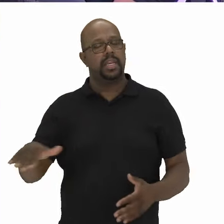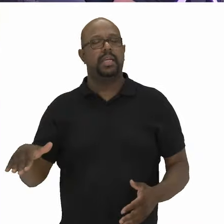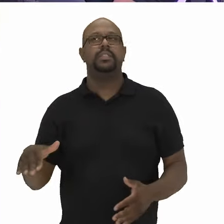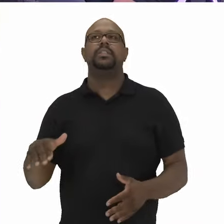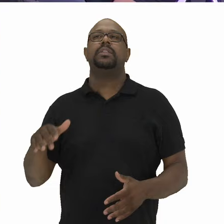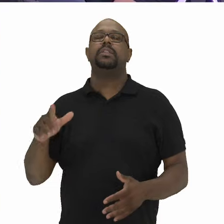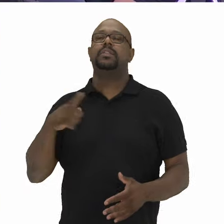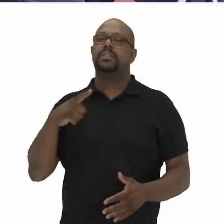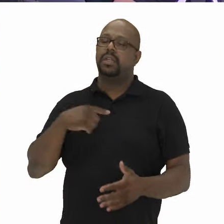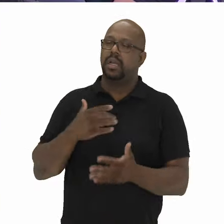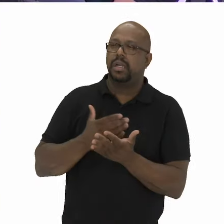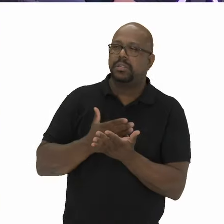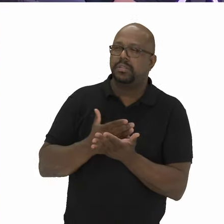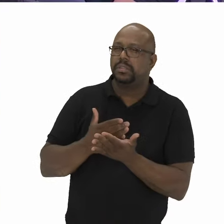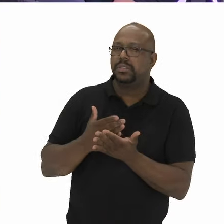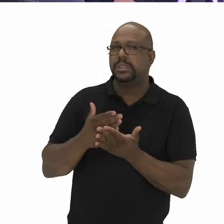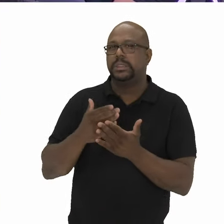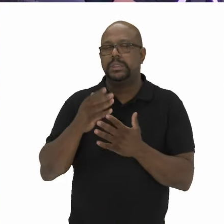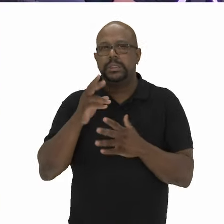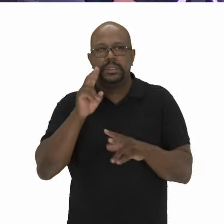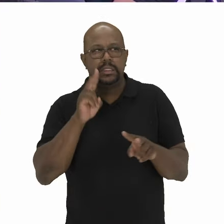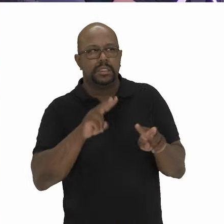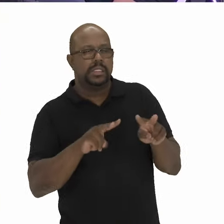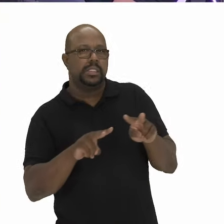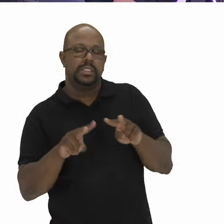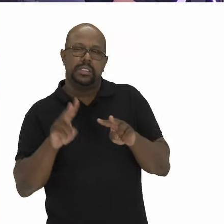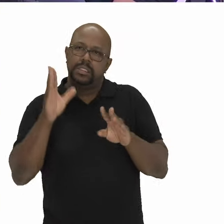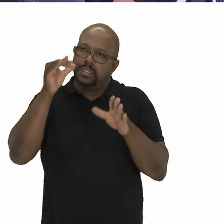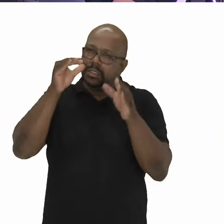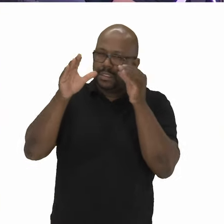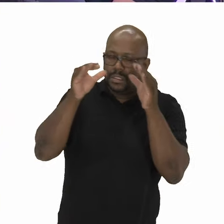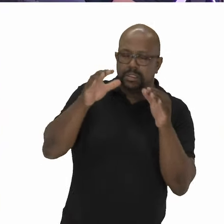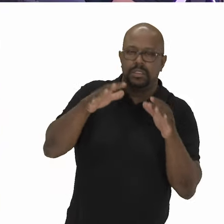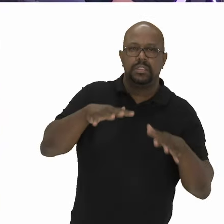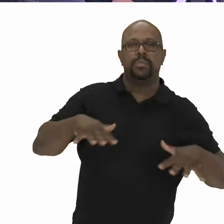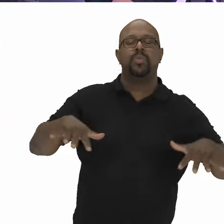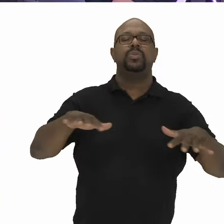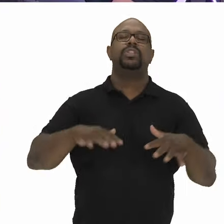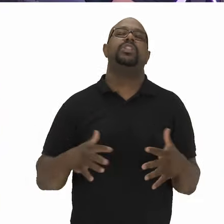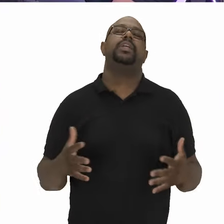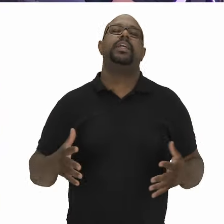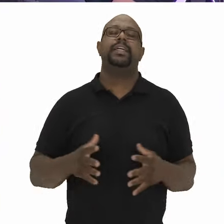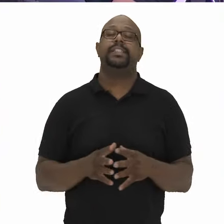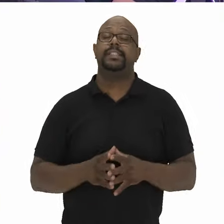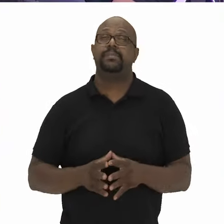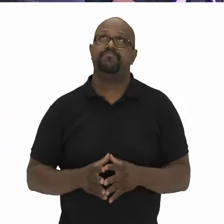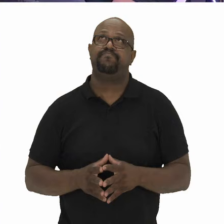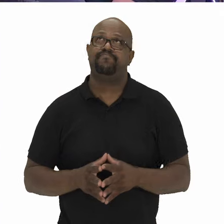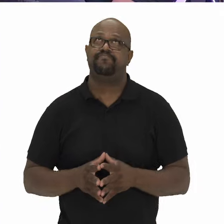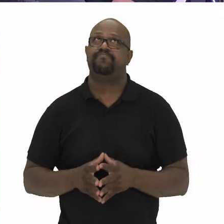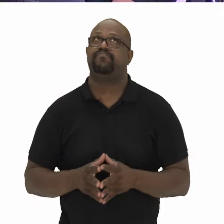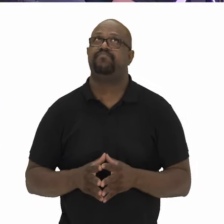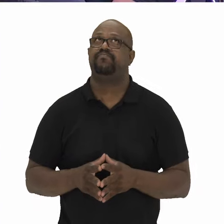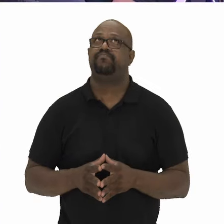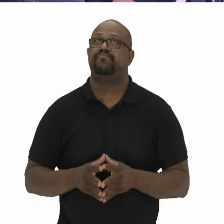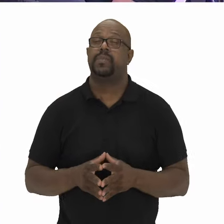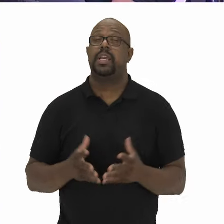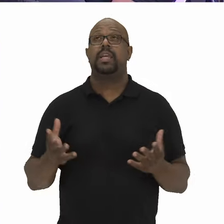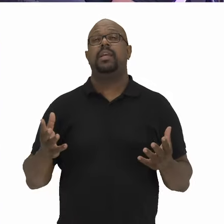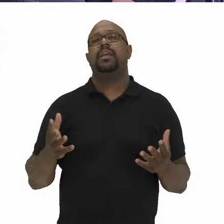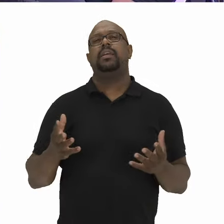criança que tá adentrando nesse nesse mundo né de de ah